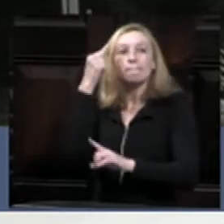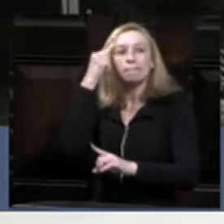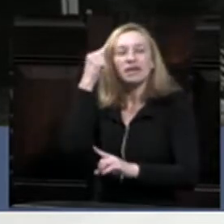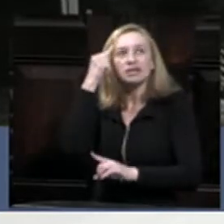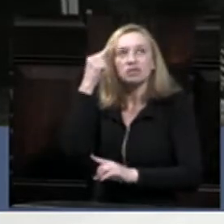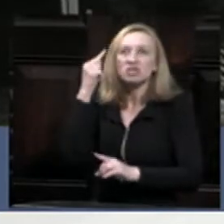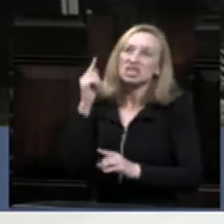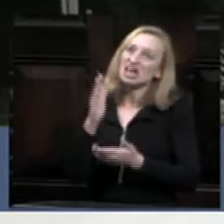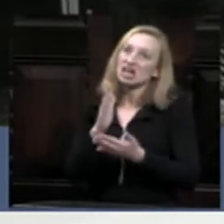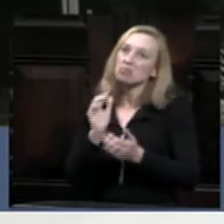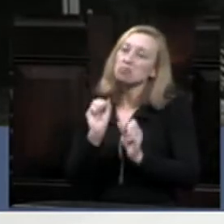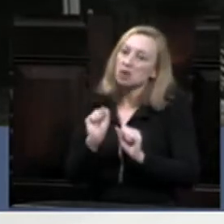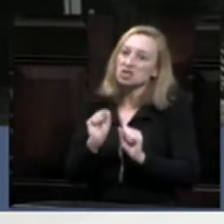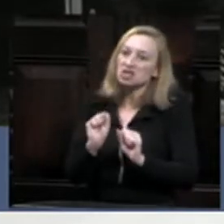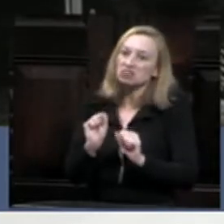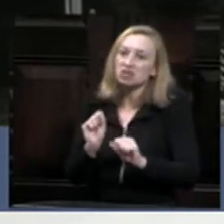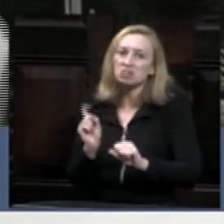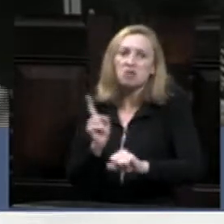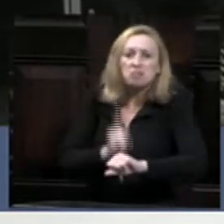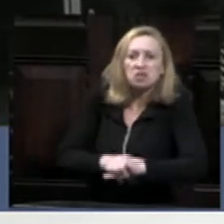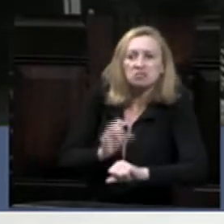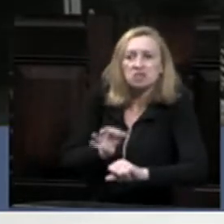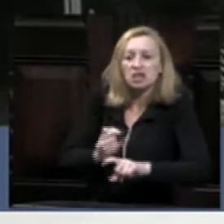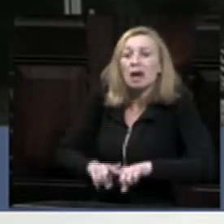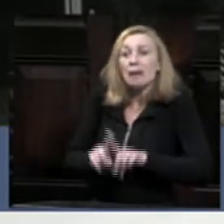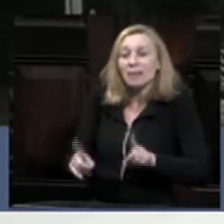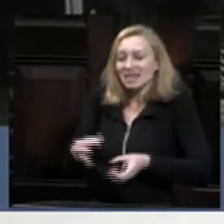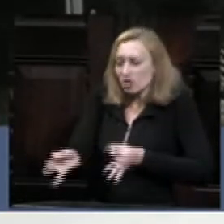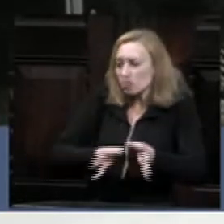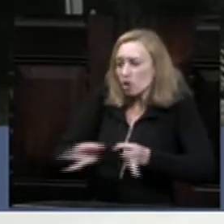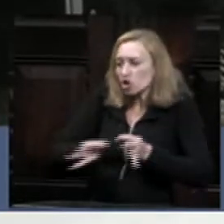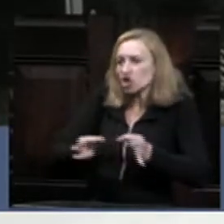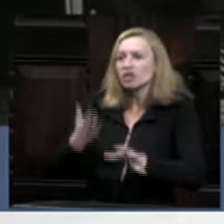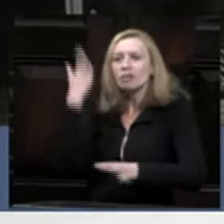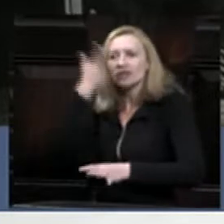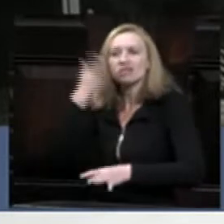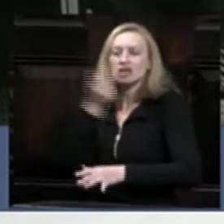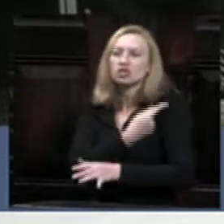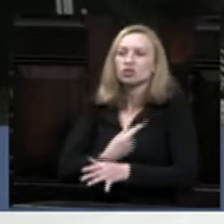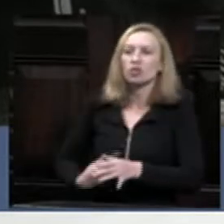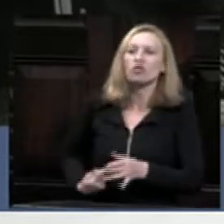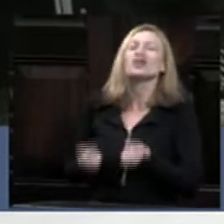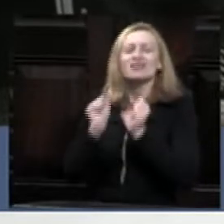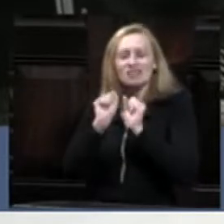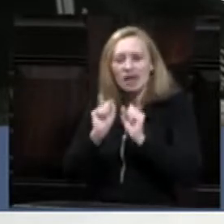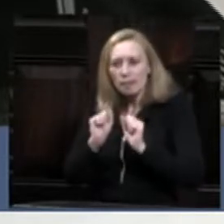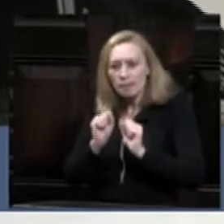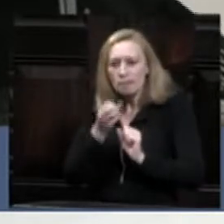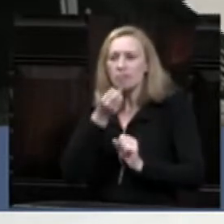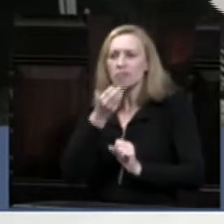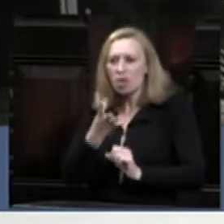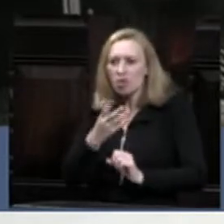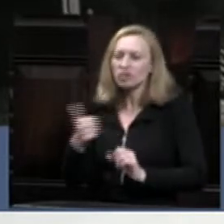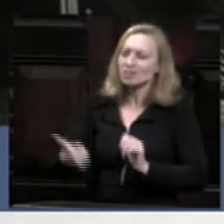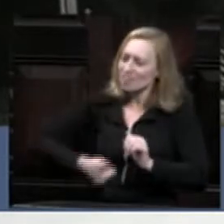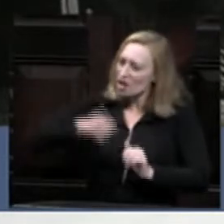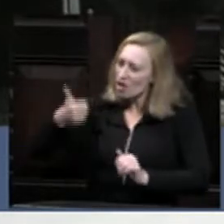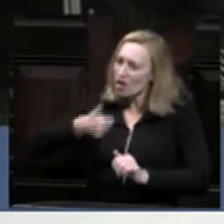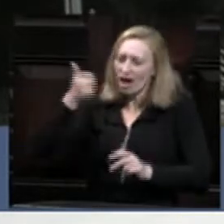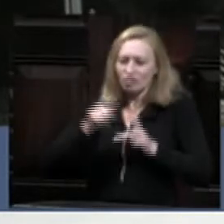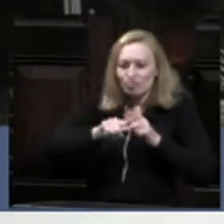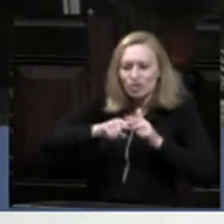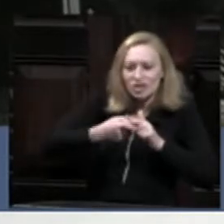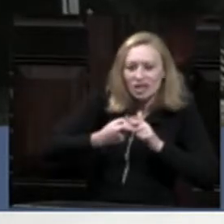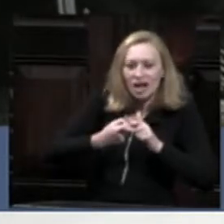pauta, mas é um projeto, uma mensagem do governo e que merece ser melhorada no